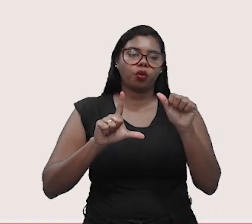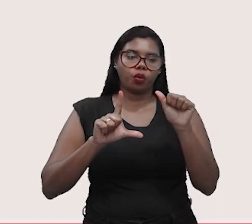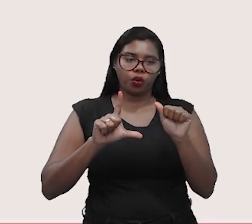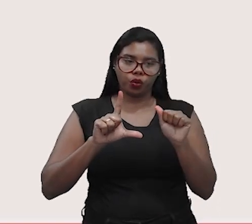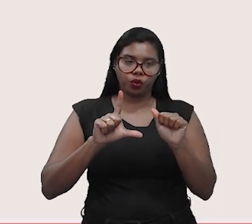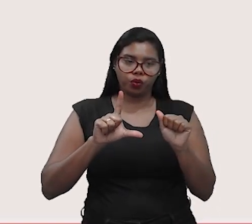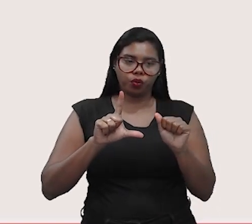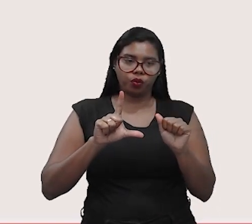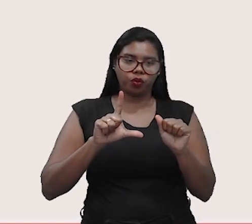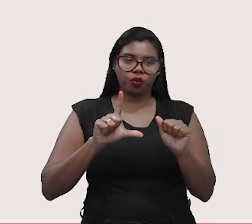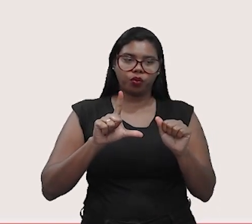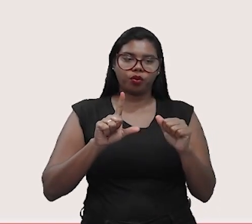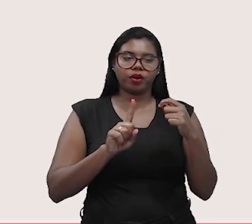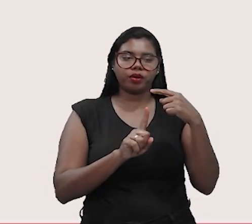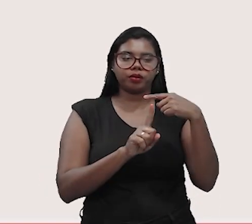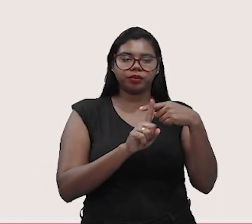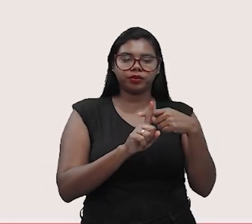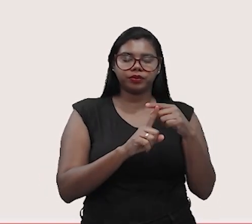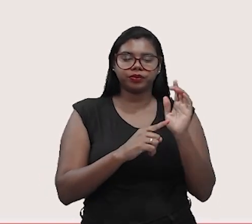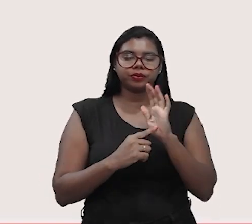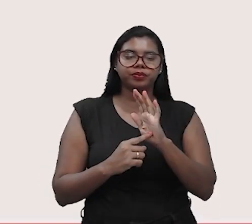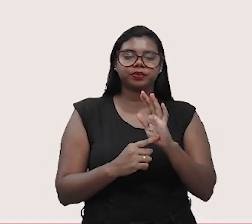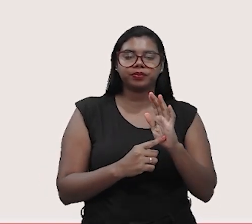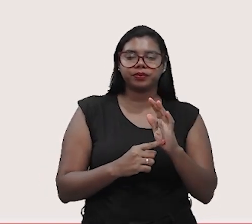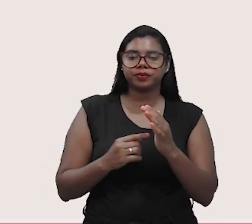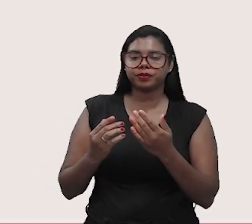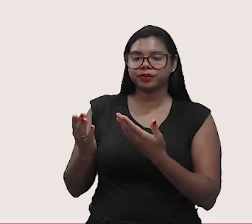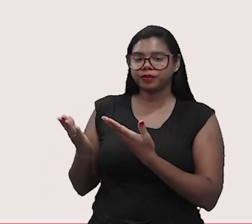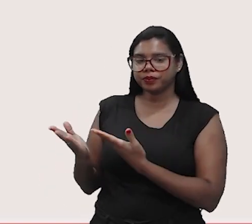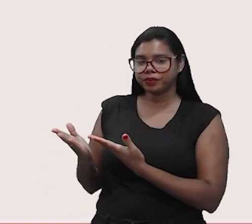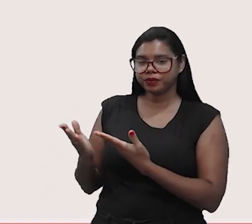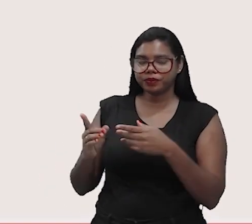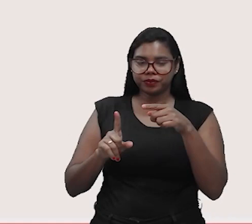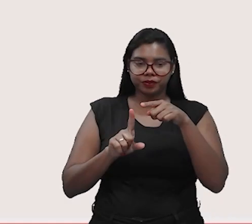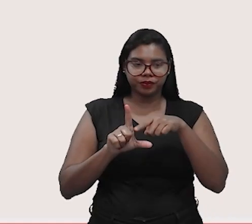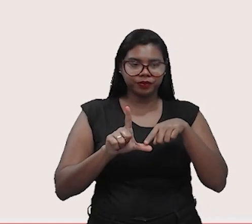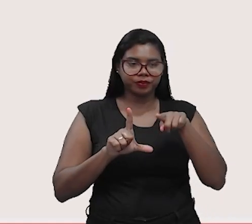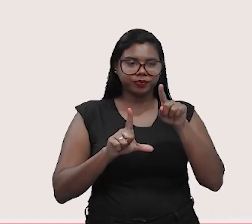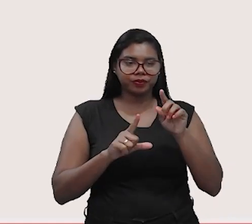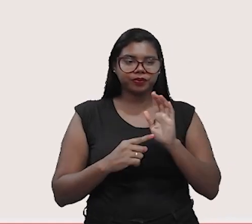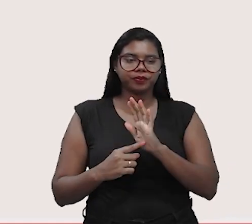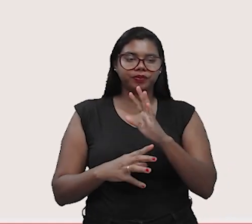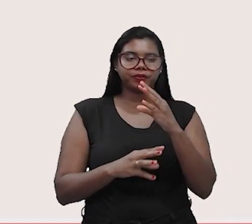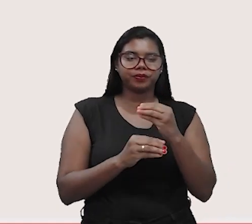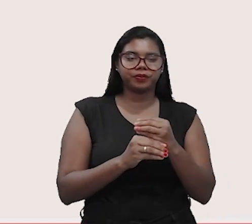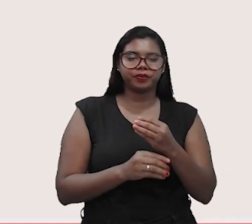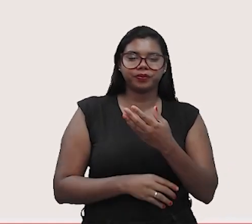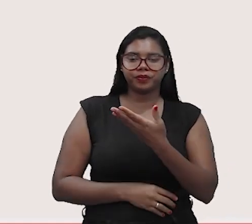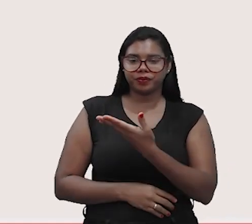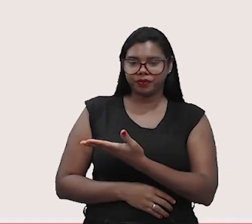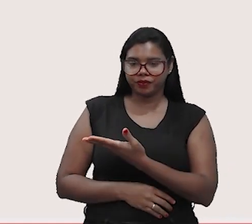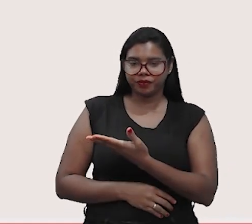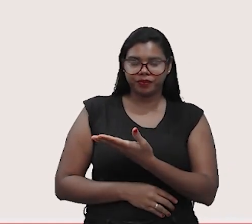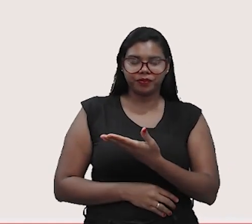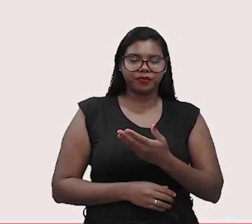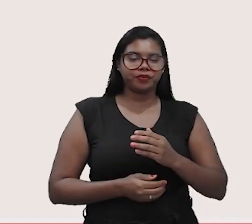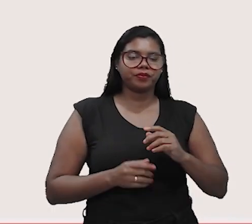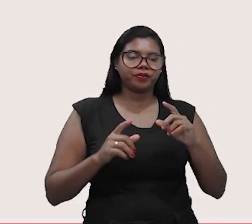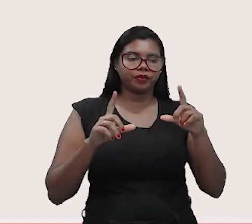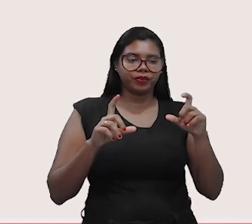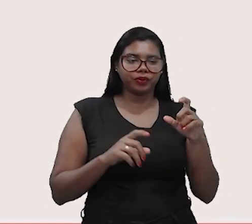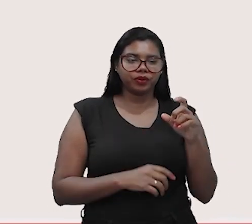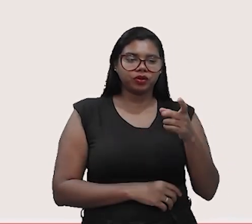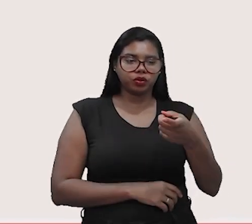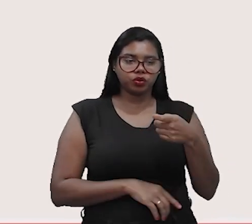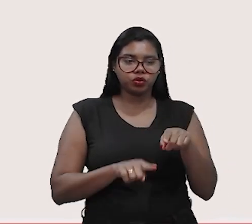parábola sorrindo, e existe aqui um único ponto de intersecção entre parábola e eixo X. Logo,